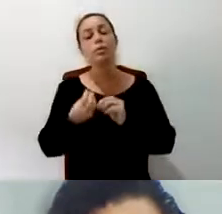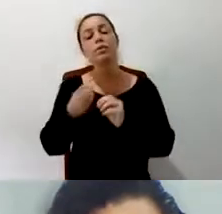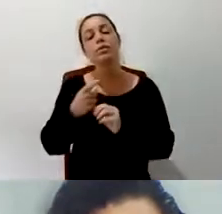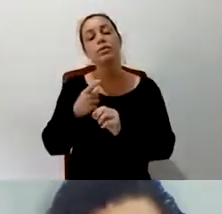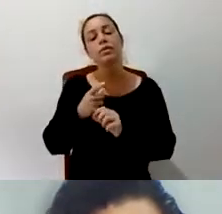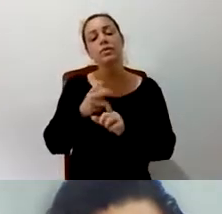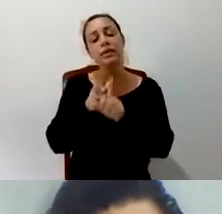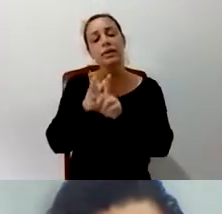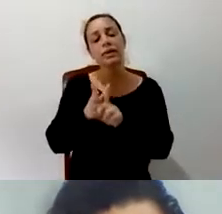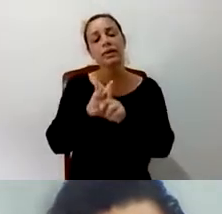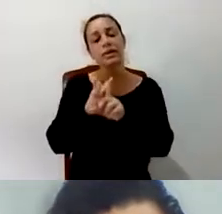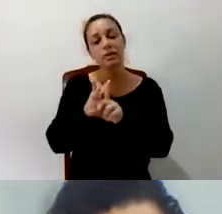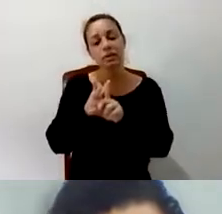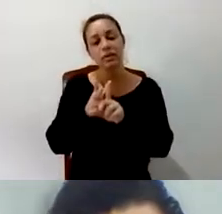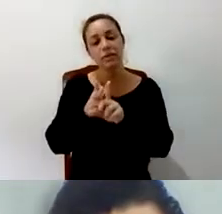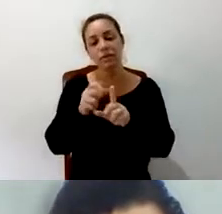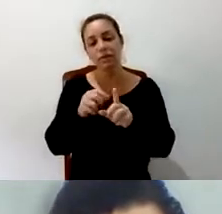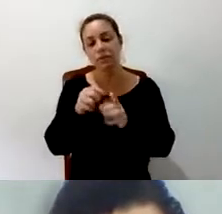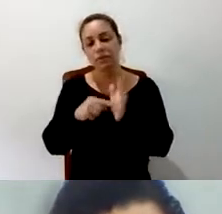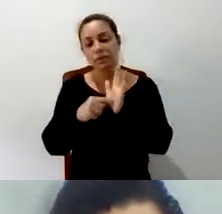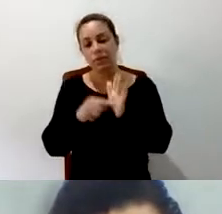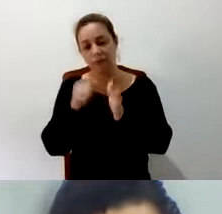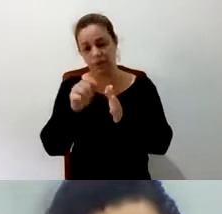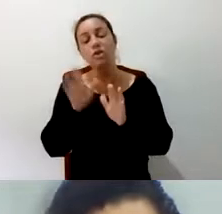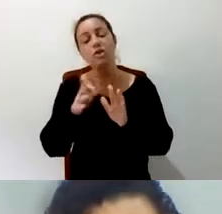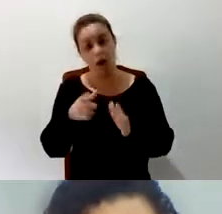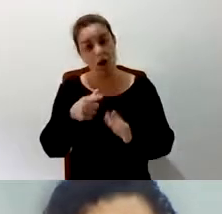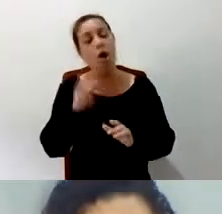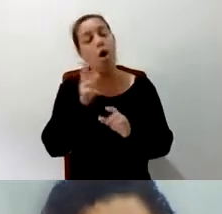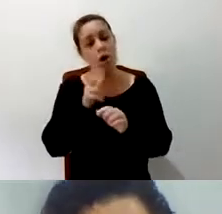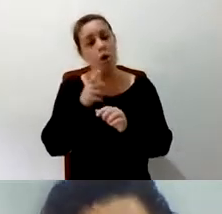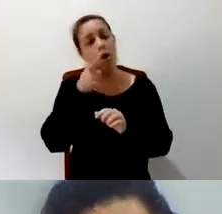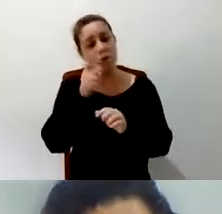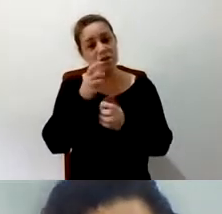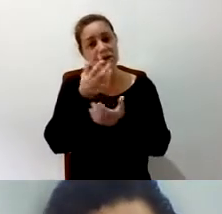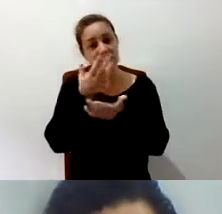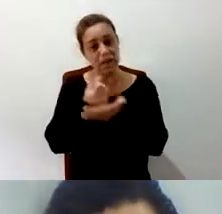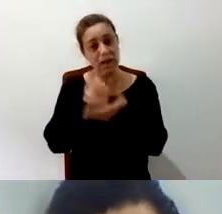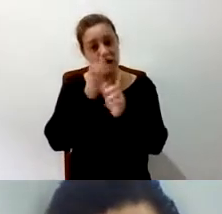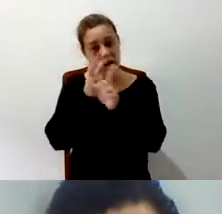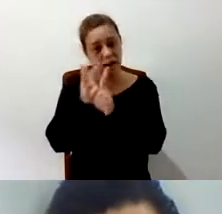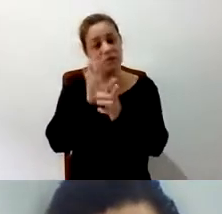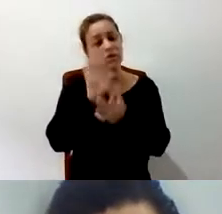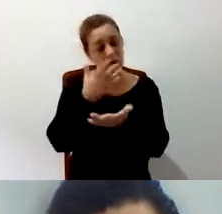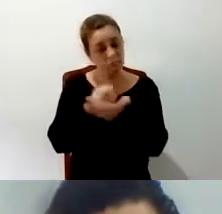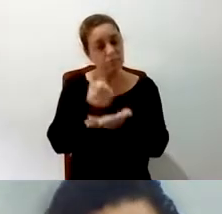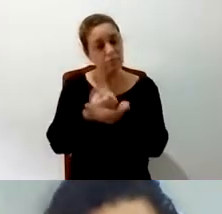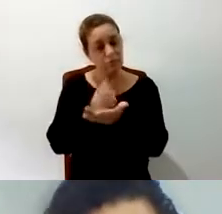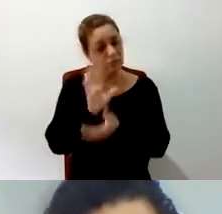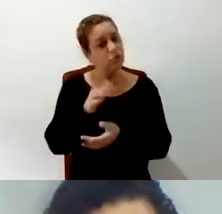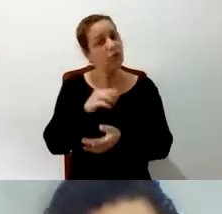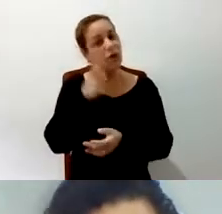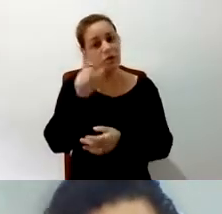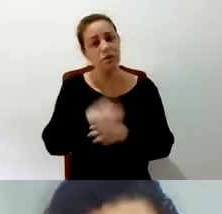Mas parece que a Filipe escreveu aqui no chat que consegue sim. Vou ver. Ela, a Larissa, ela é